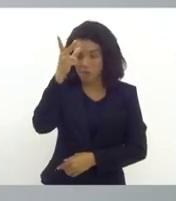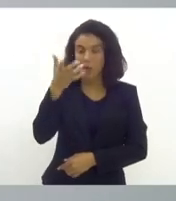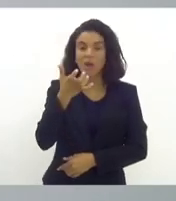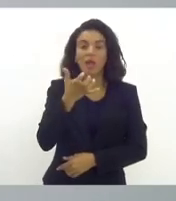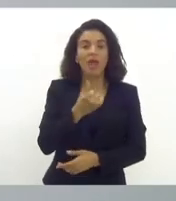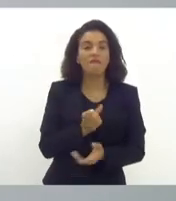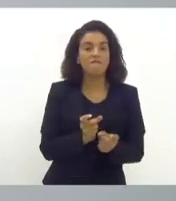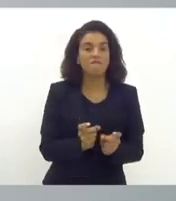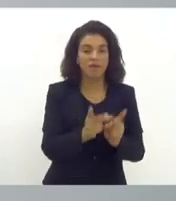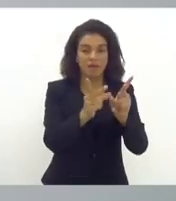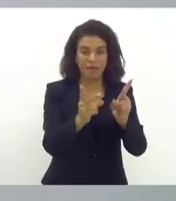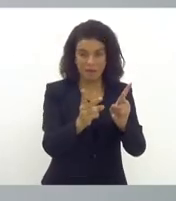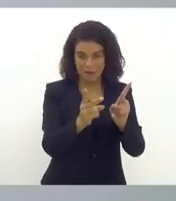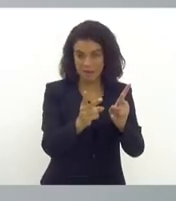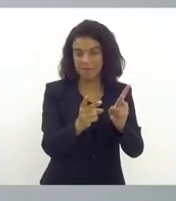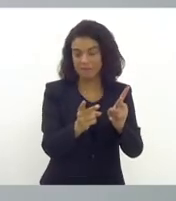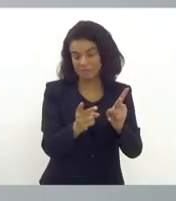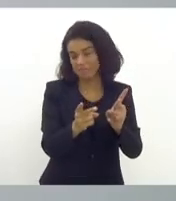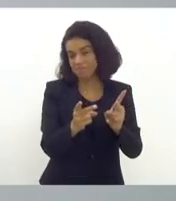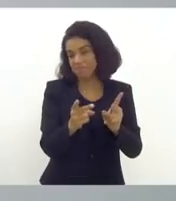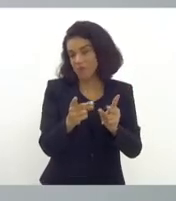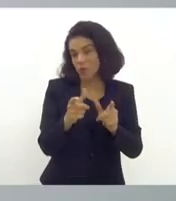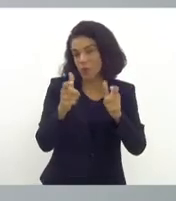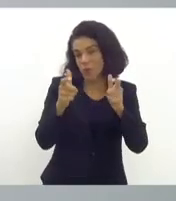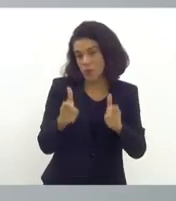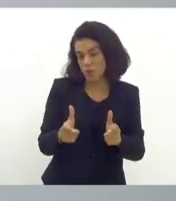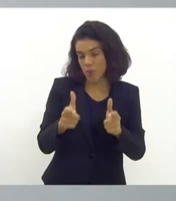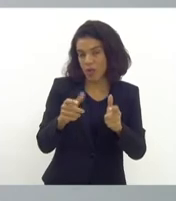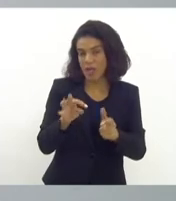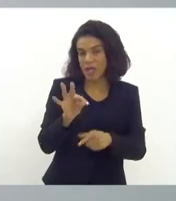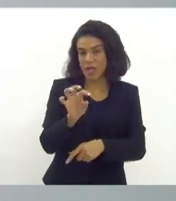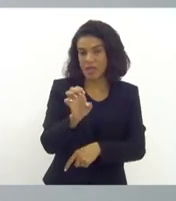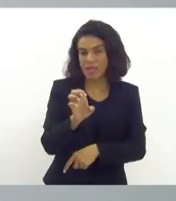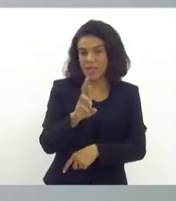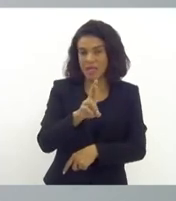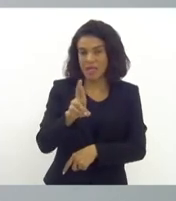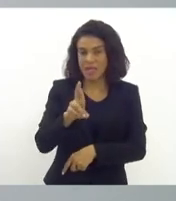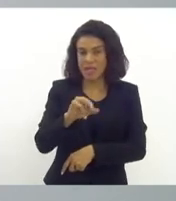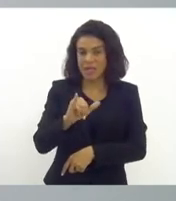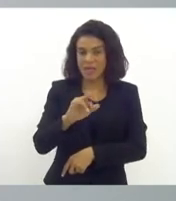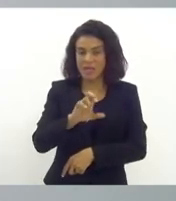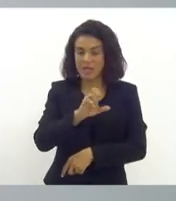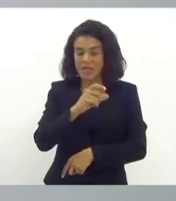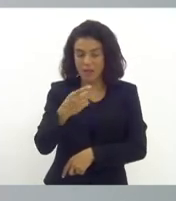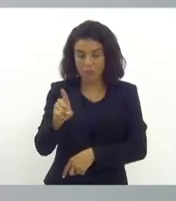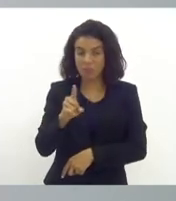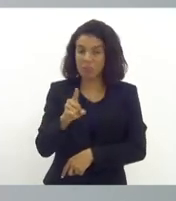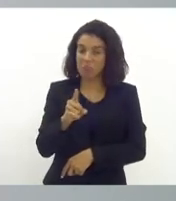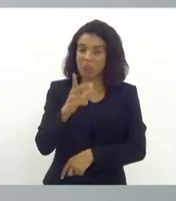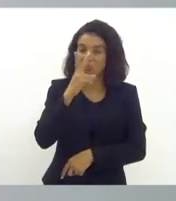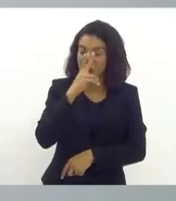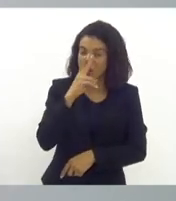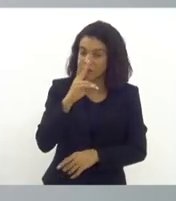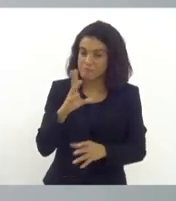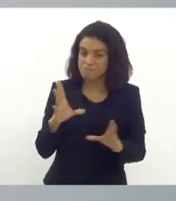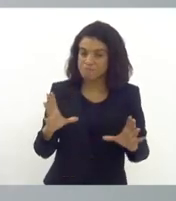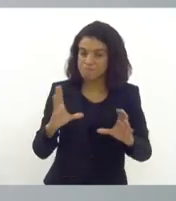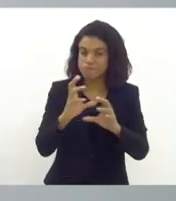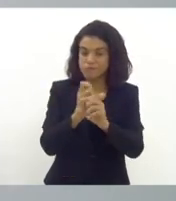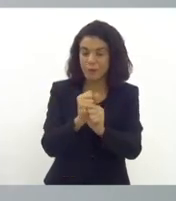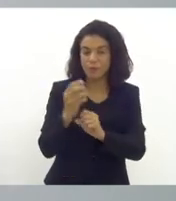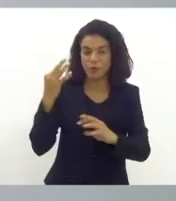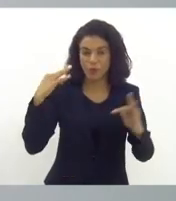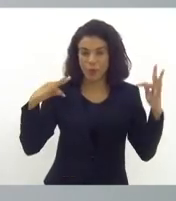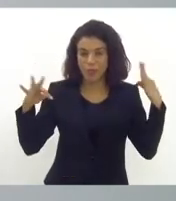Terreirão do Samba A gente vai ter que rede discutir isso não é não chega perto do número de